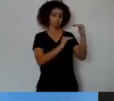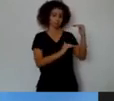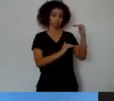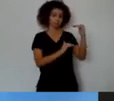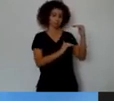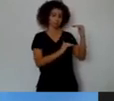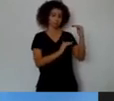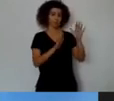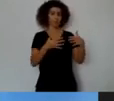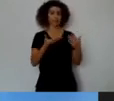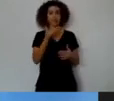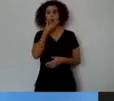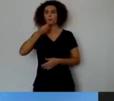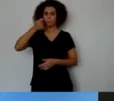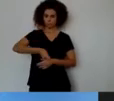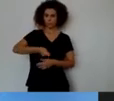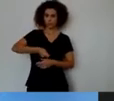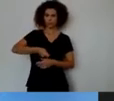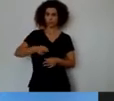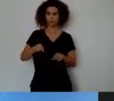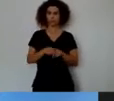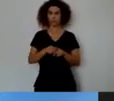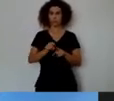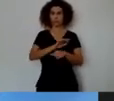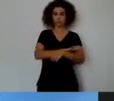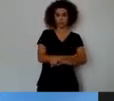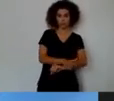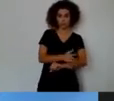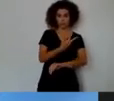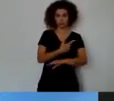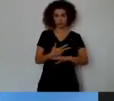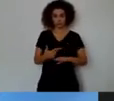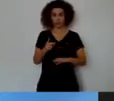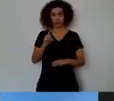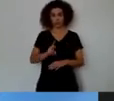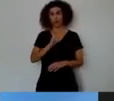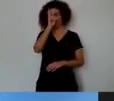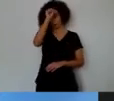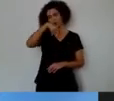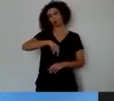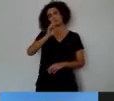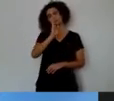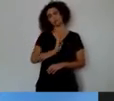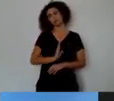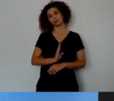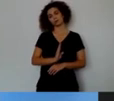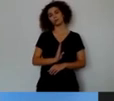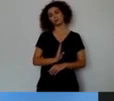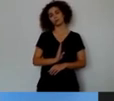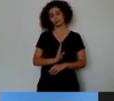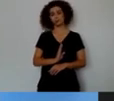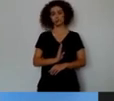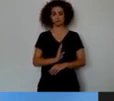entre o machismo e a questão de gênero, ela é muito forte no Brasil. Então, e